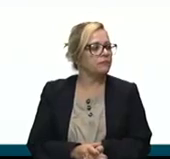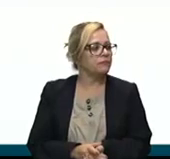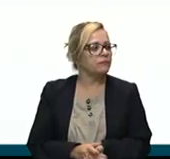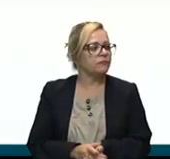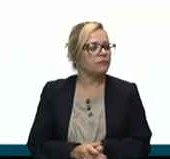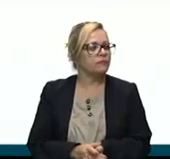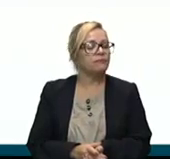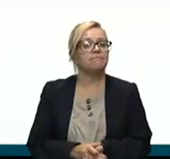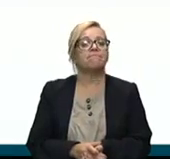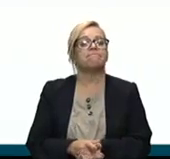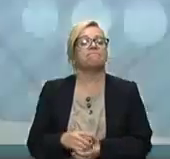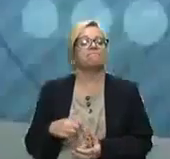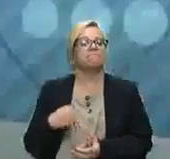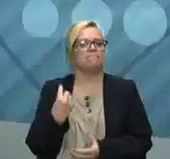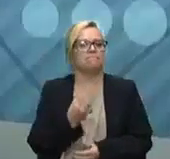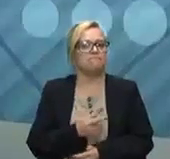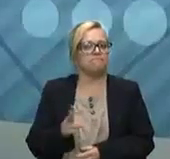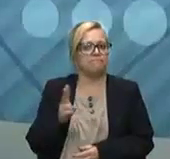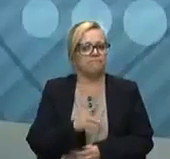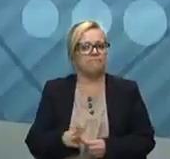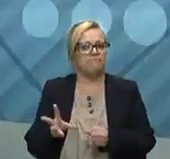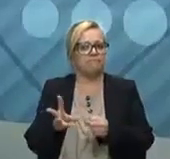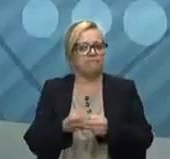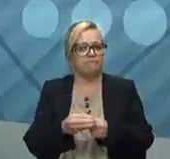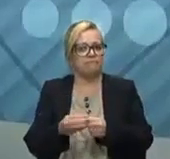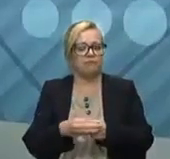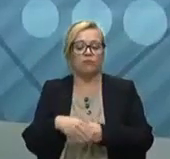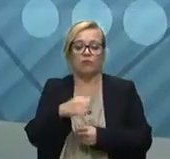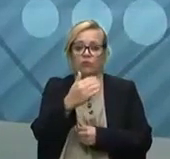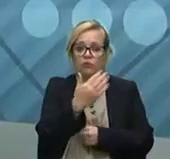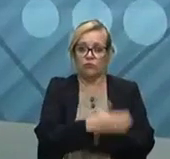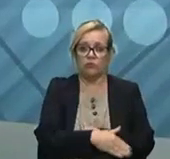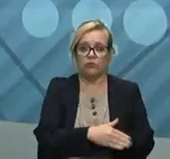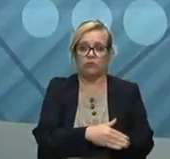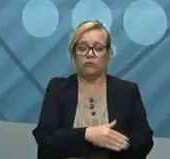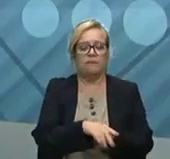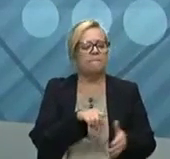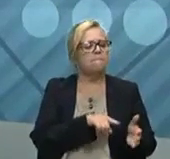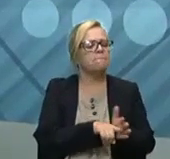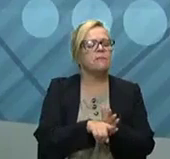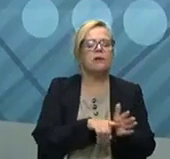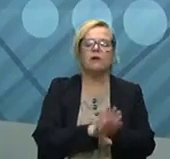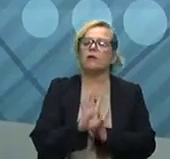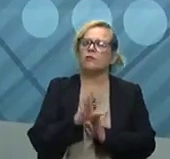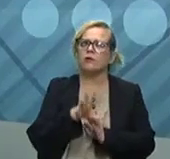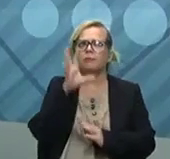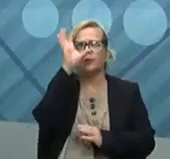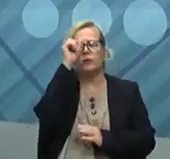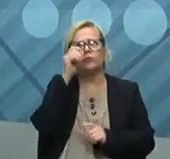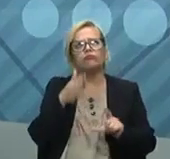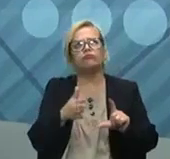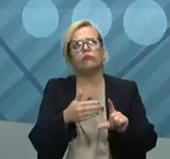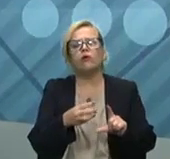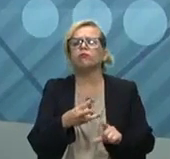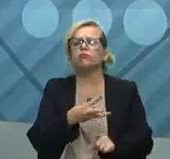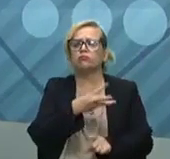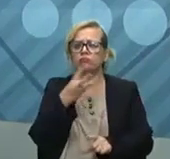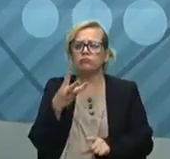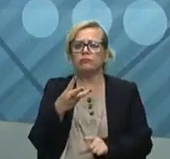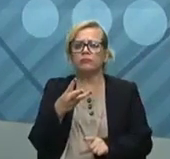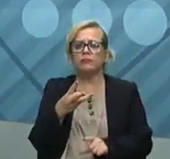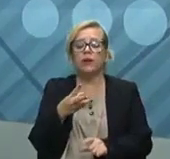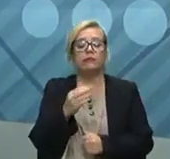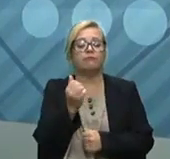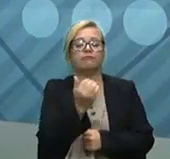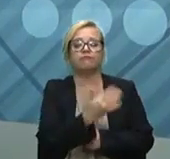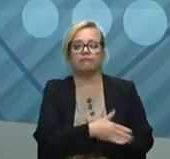segundo momento, nós vamos utilizar conhecimentos relacionados a um teste de hipótese que nós aprendemos lá na teleaula 3 para